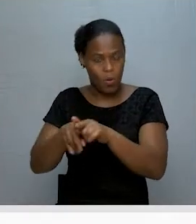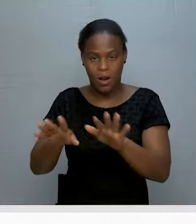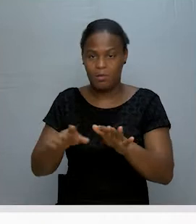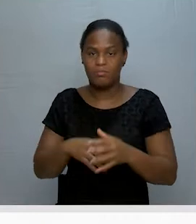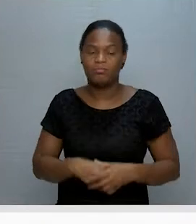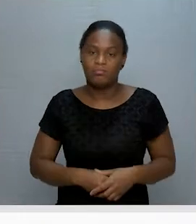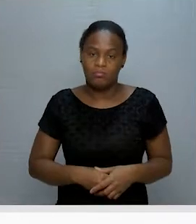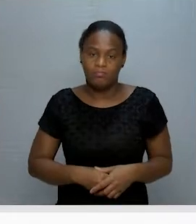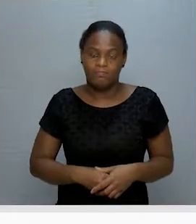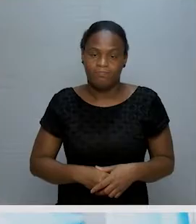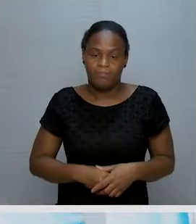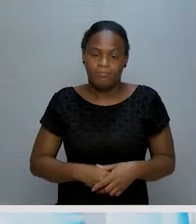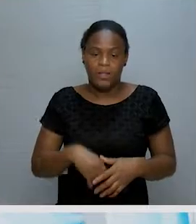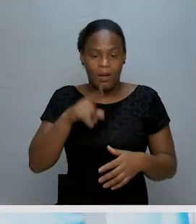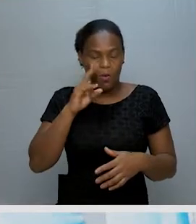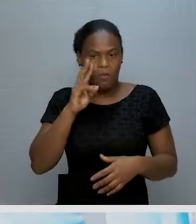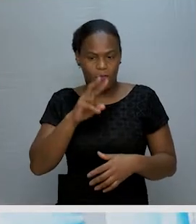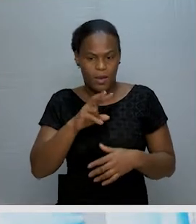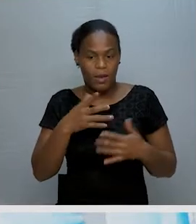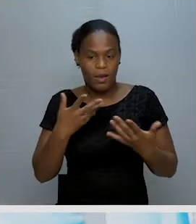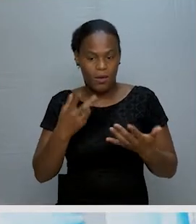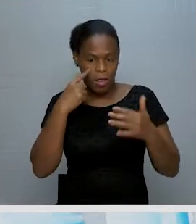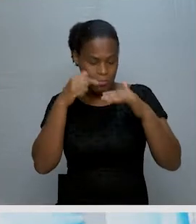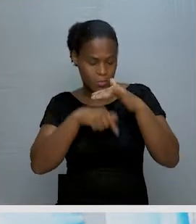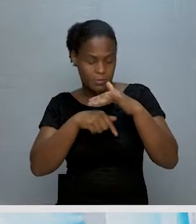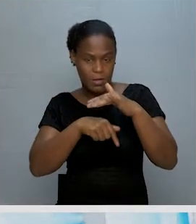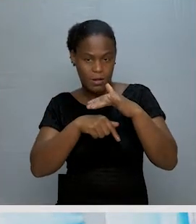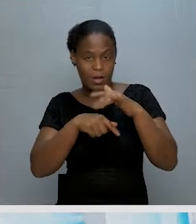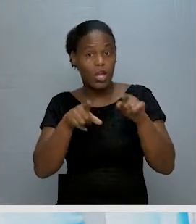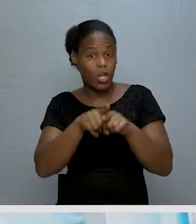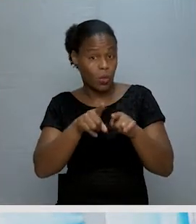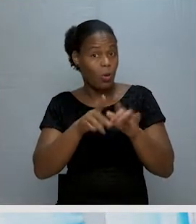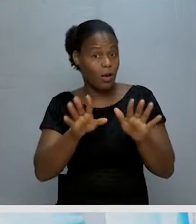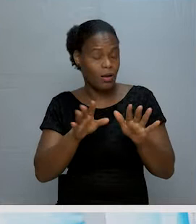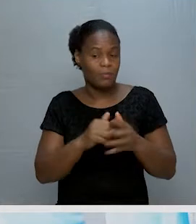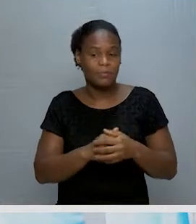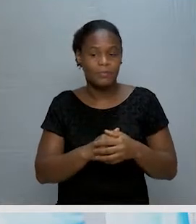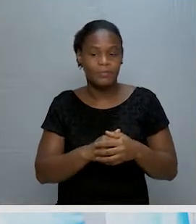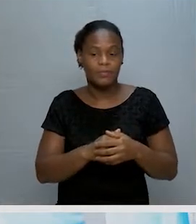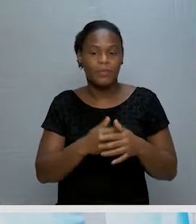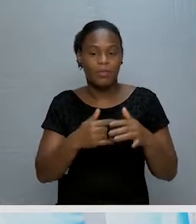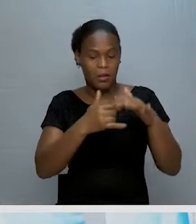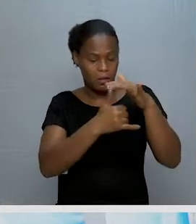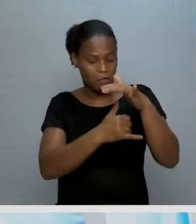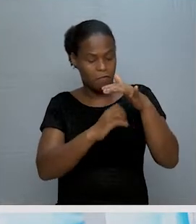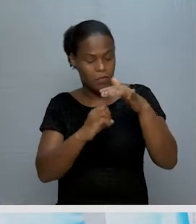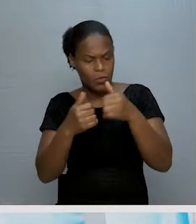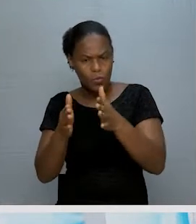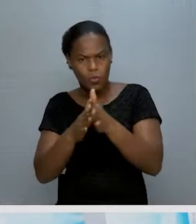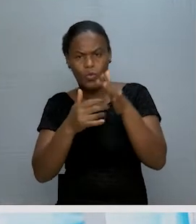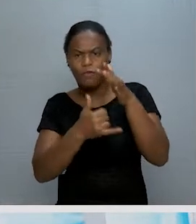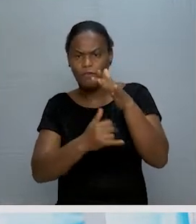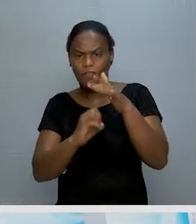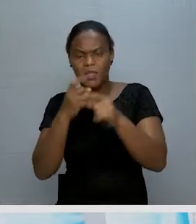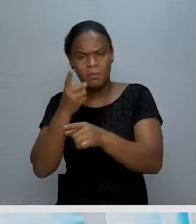permanece como está. Estão a ver os denominadores? Está igual, não é? Denominador 20 em